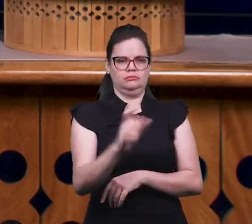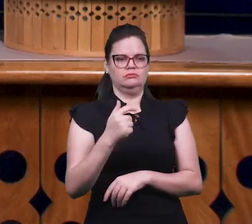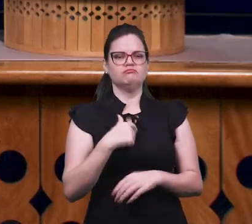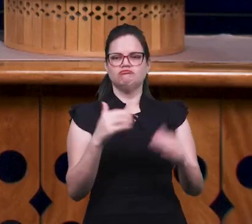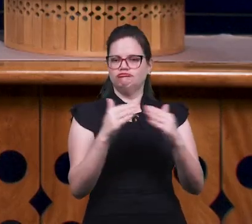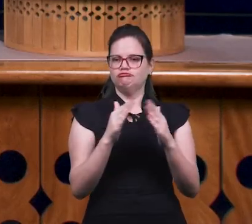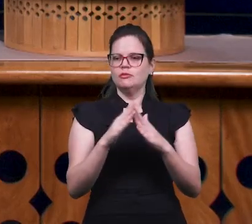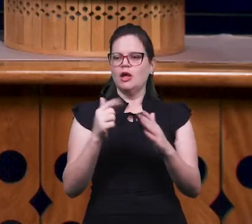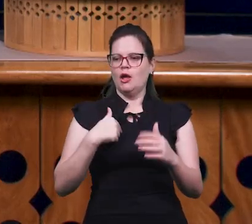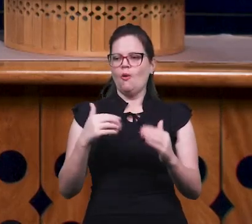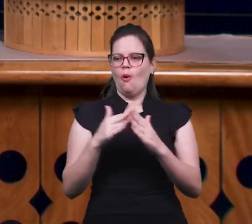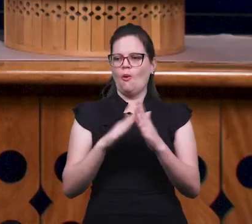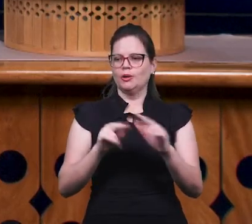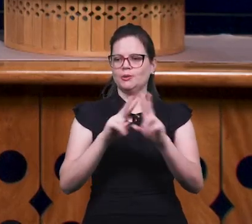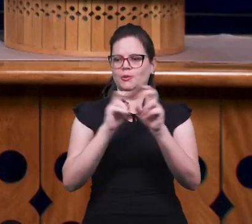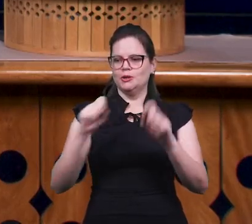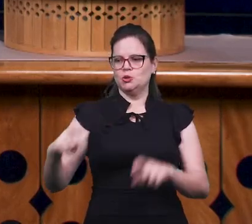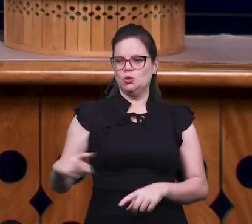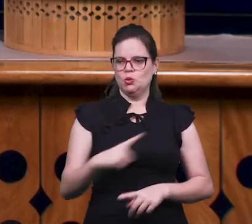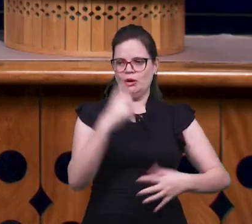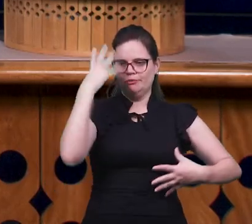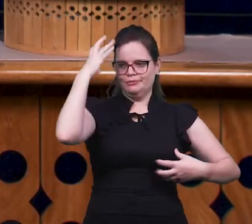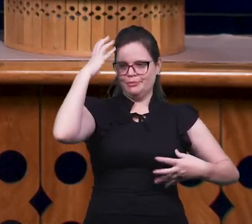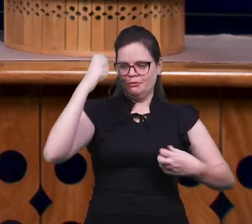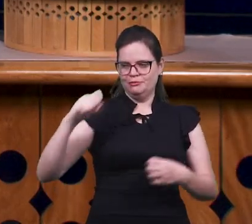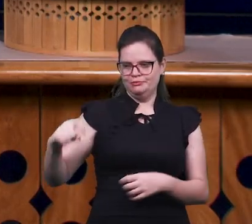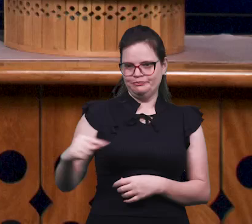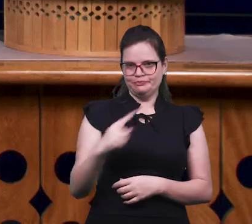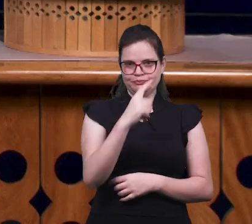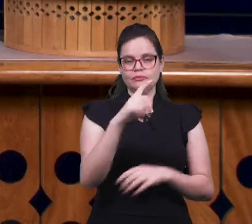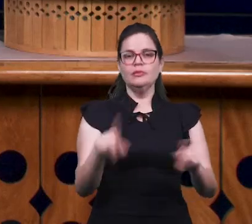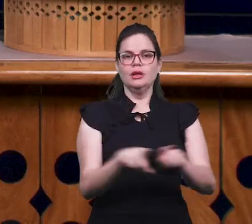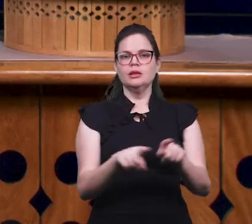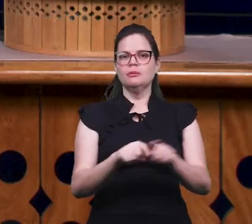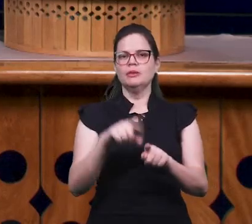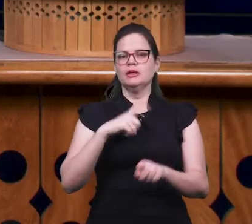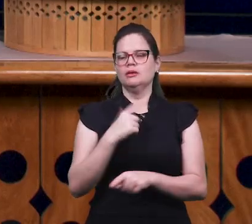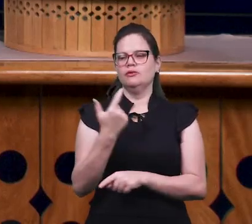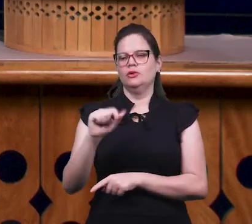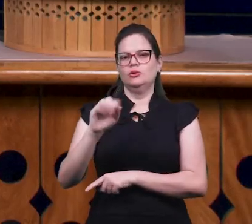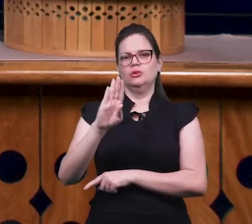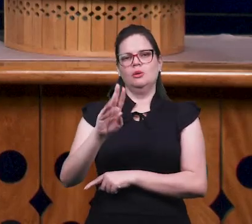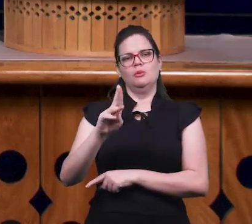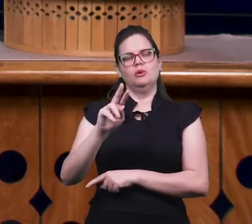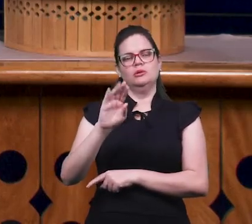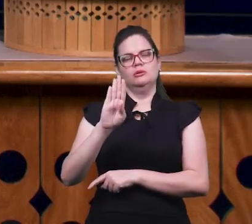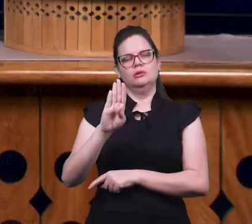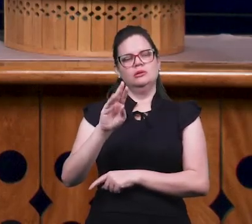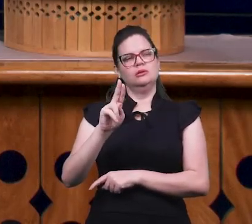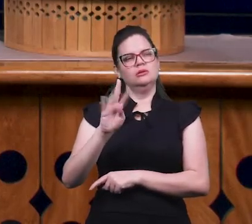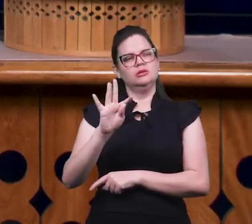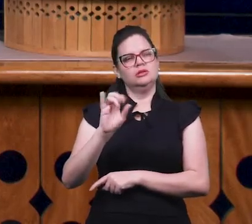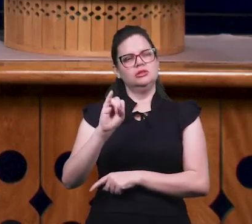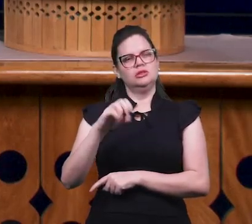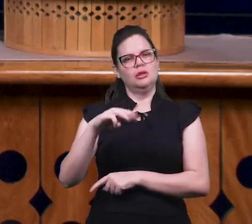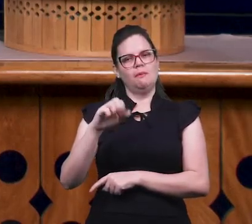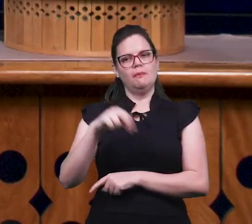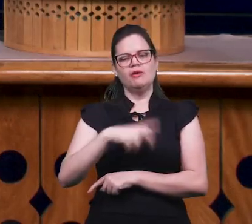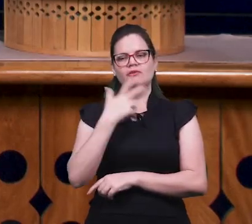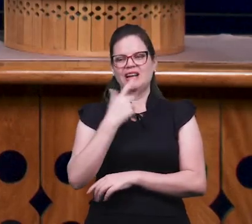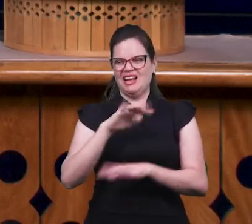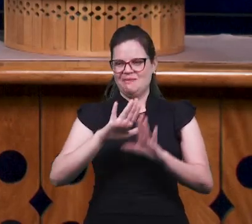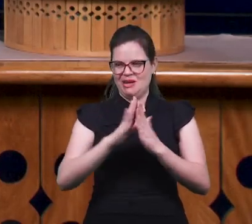concordou com a teologia da evolução. Nós temos o teólogo chamado Bultmann, que Bultmann, ele pregava o quê? A Bíblia está cheia